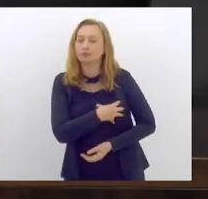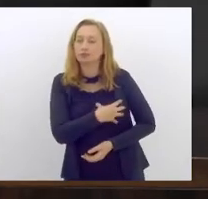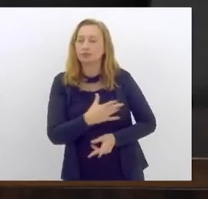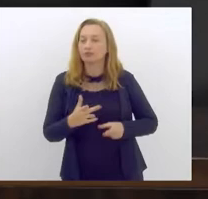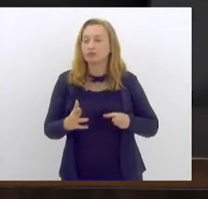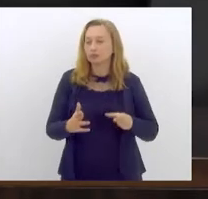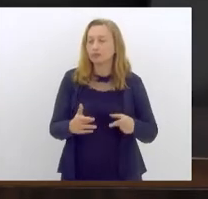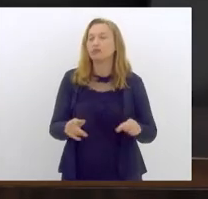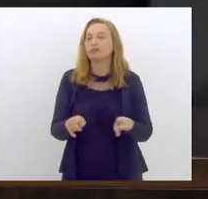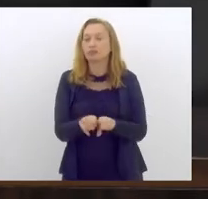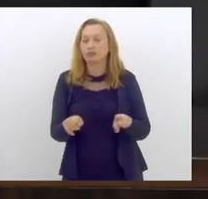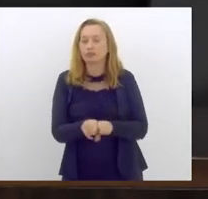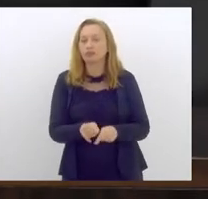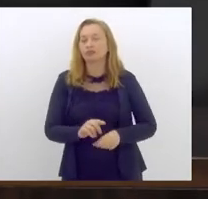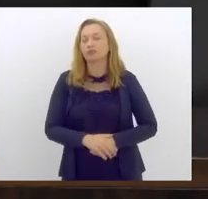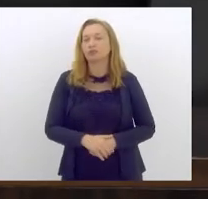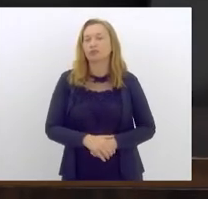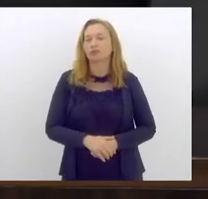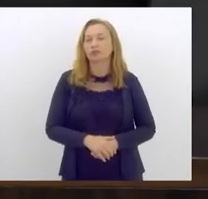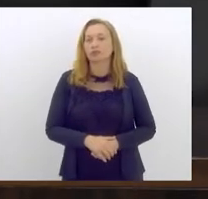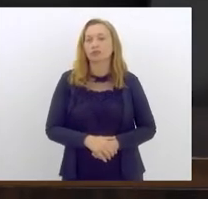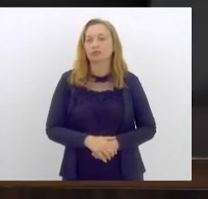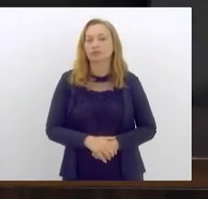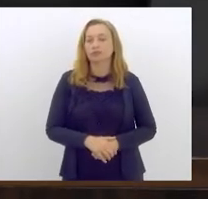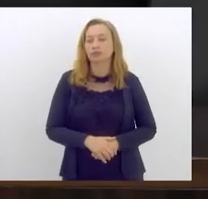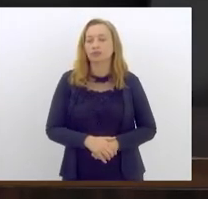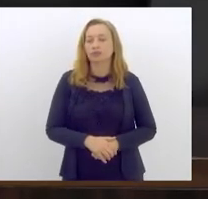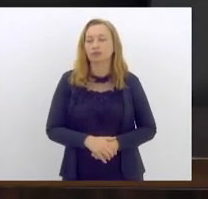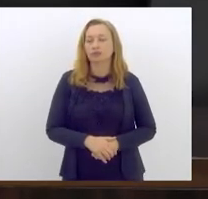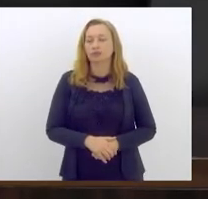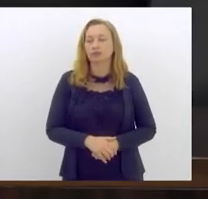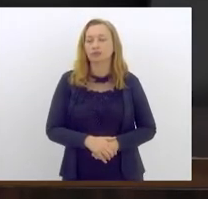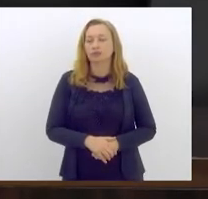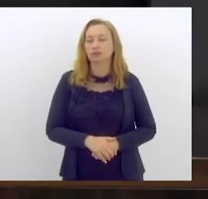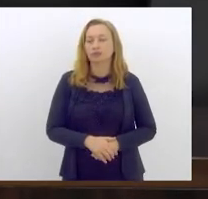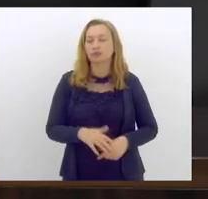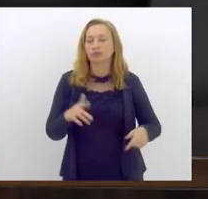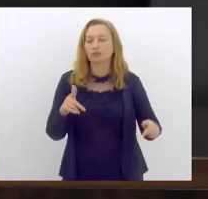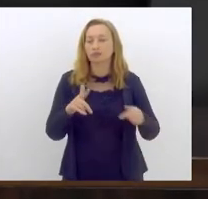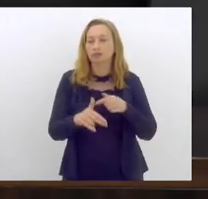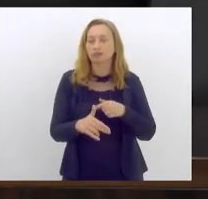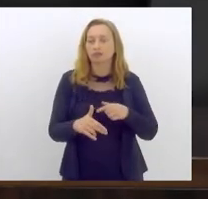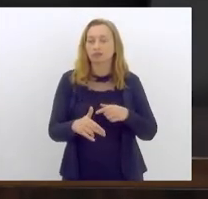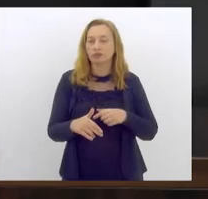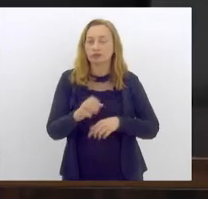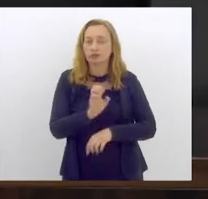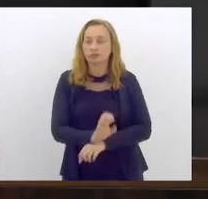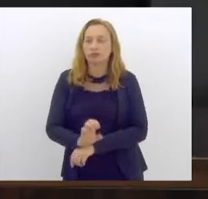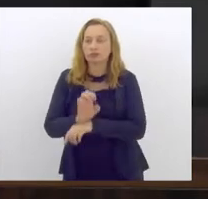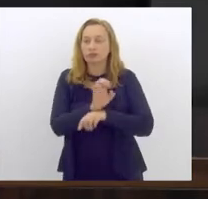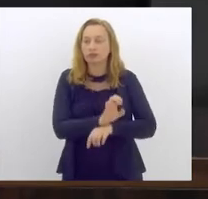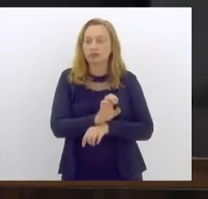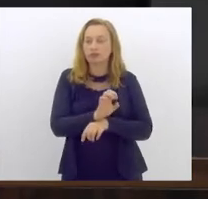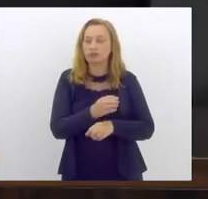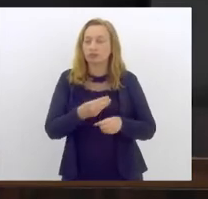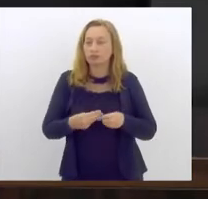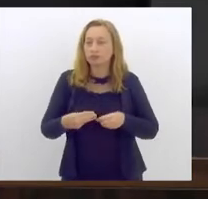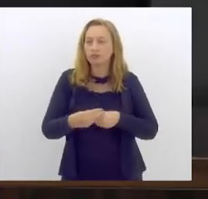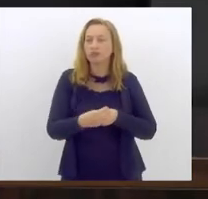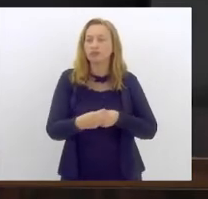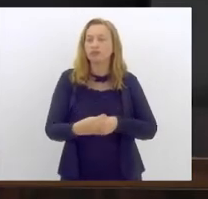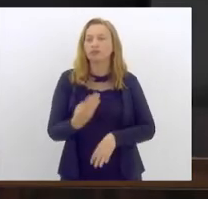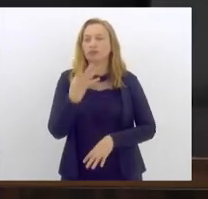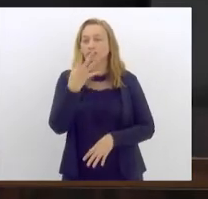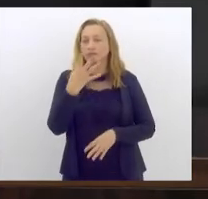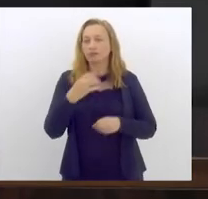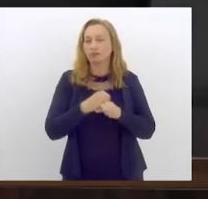também a medida impactou terrivelmente estados e municípios há quatro